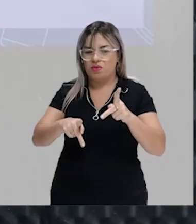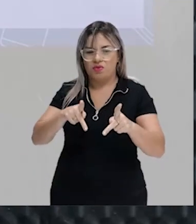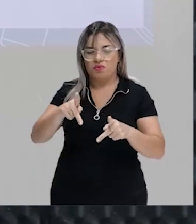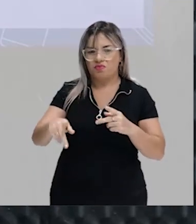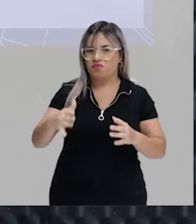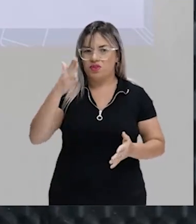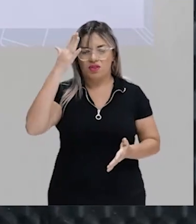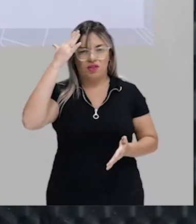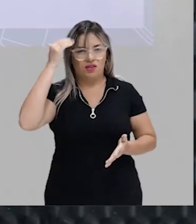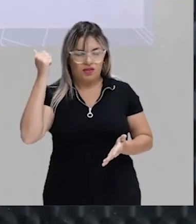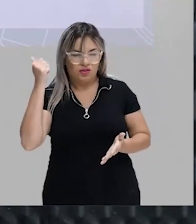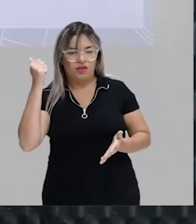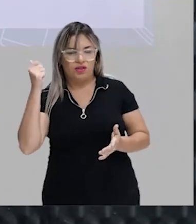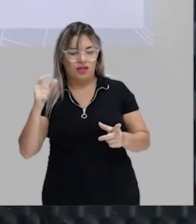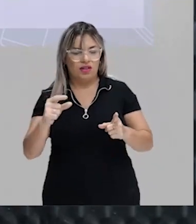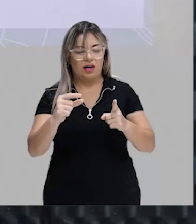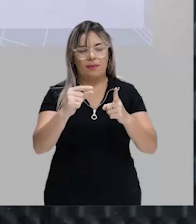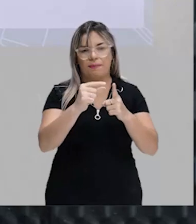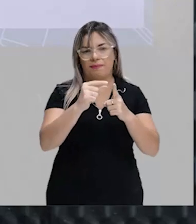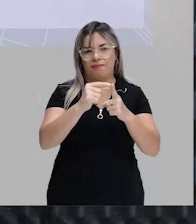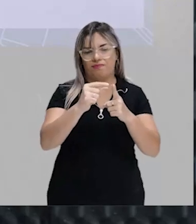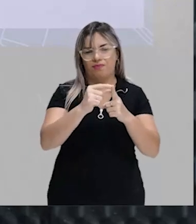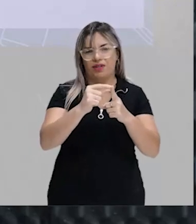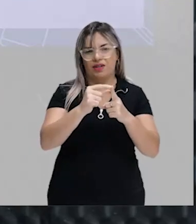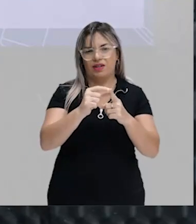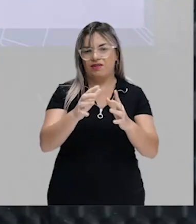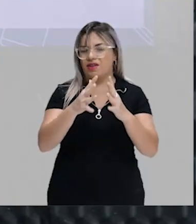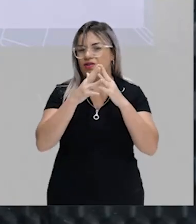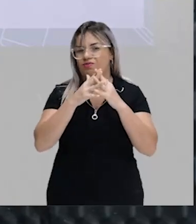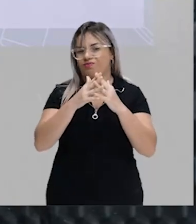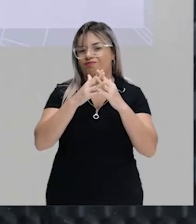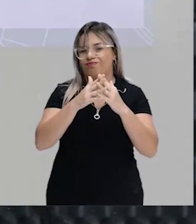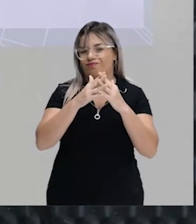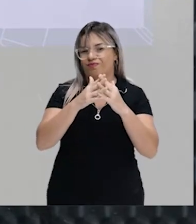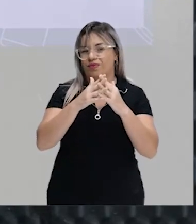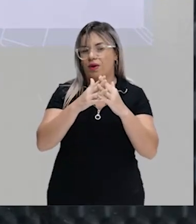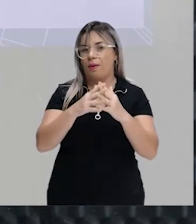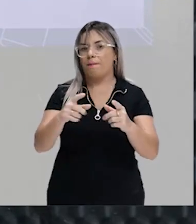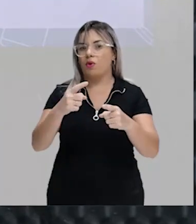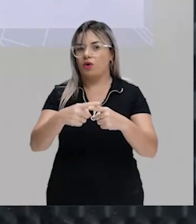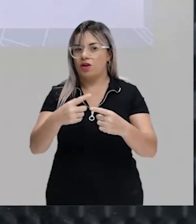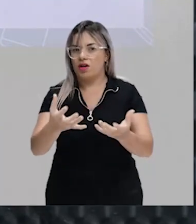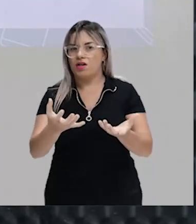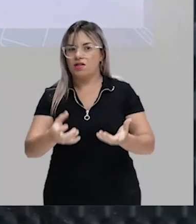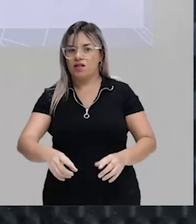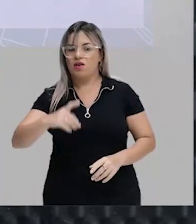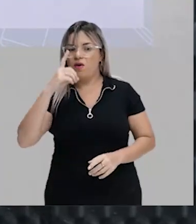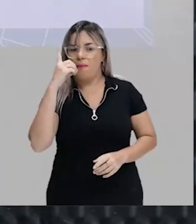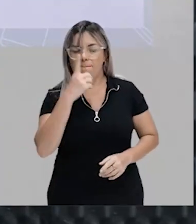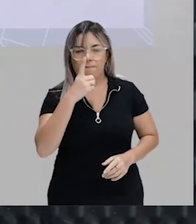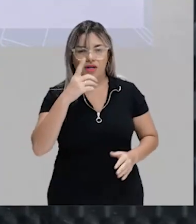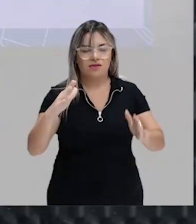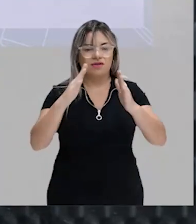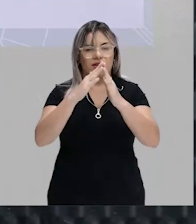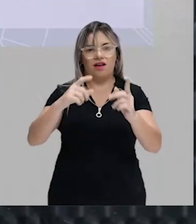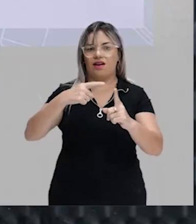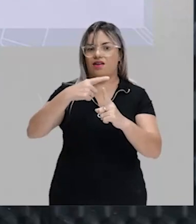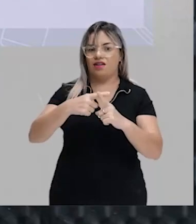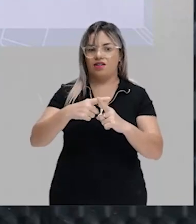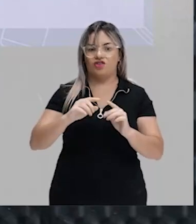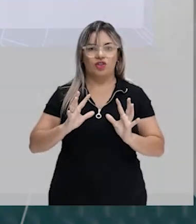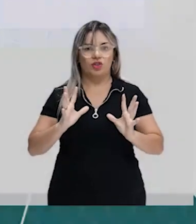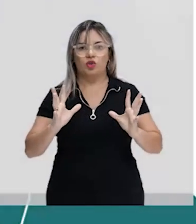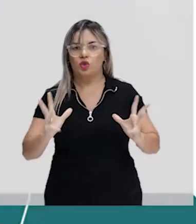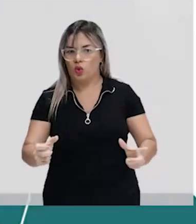palavra realmente pregava, para ter um comando, para ter um controle da situação. Isso no passado. Tá